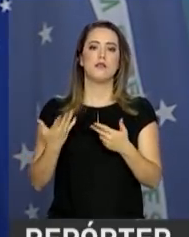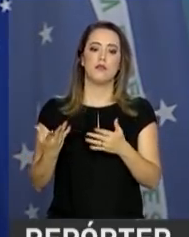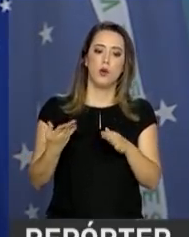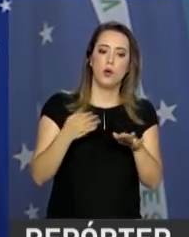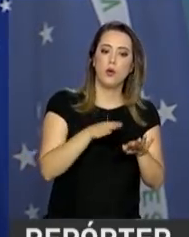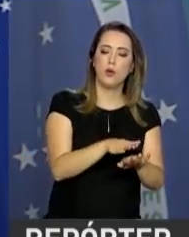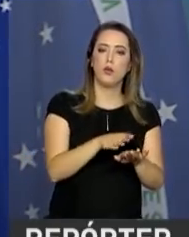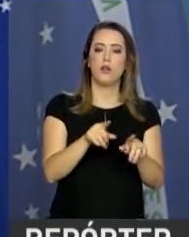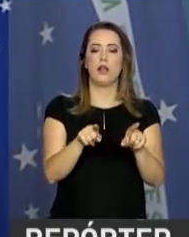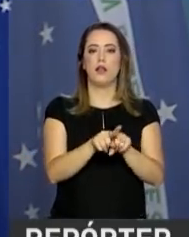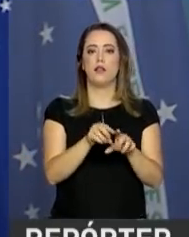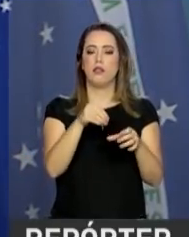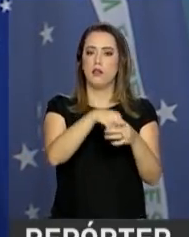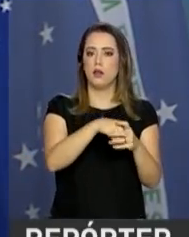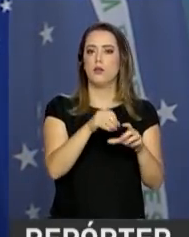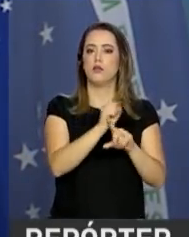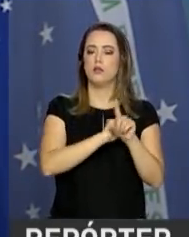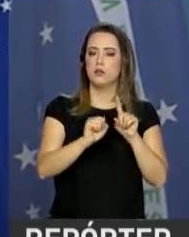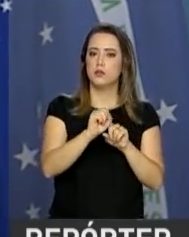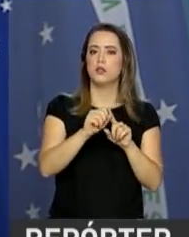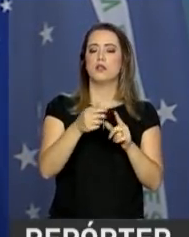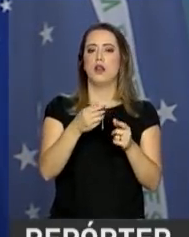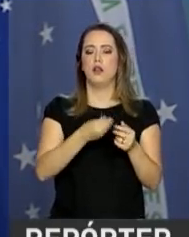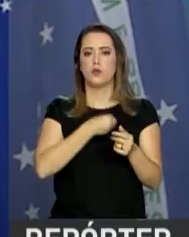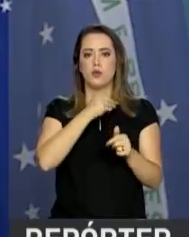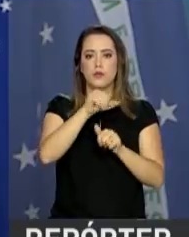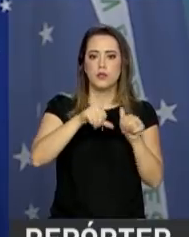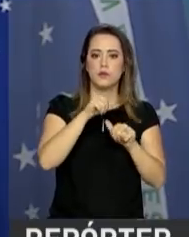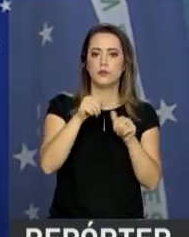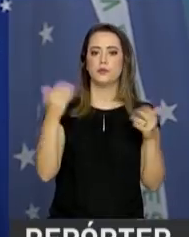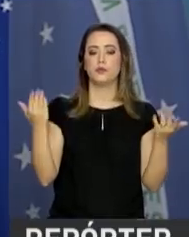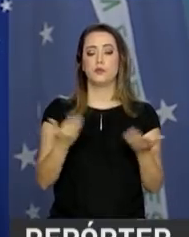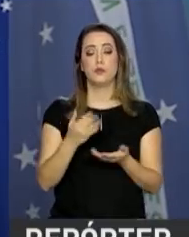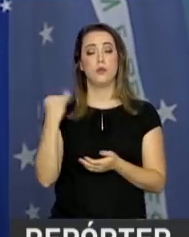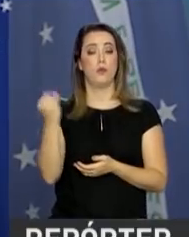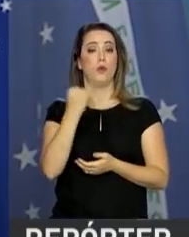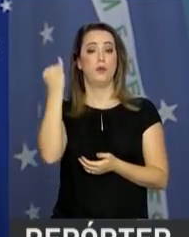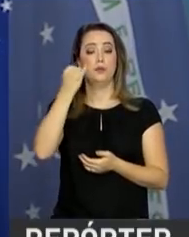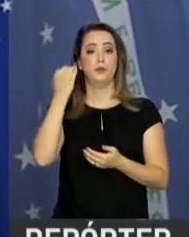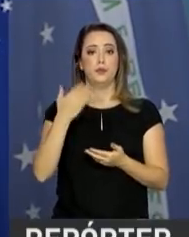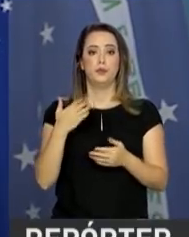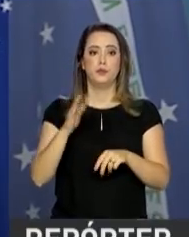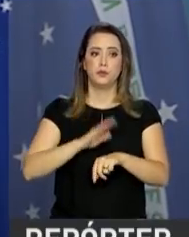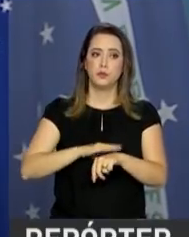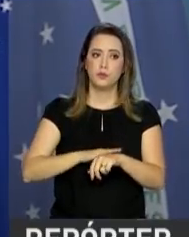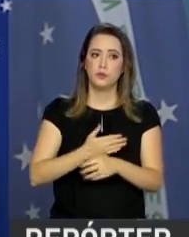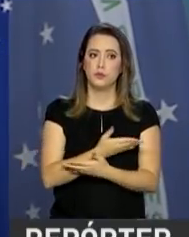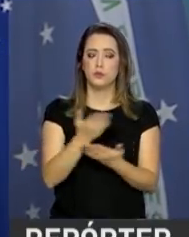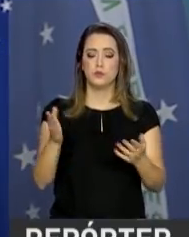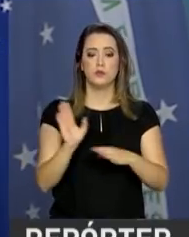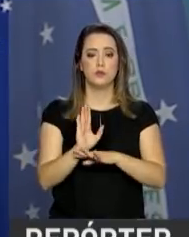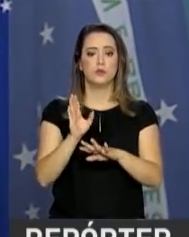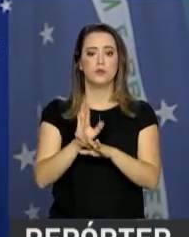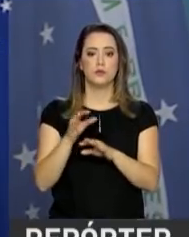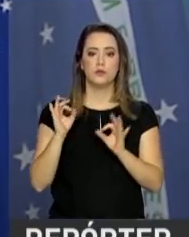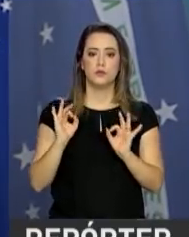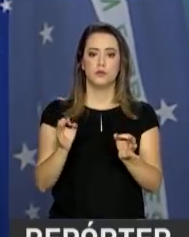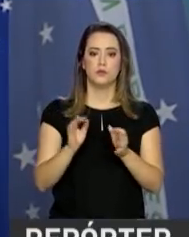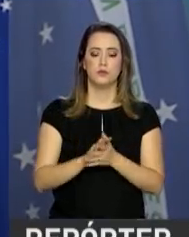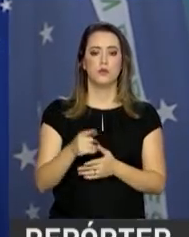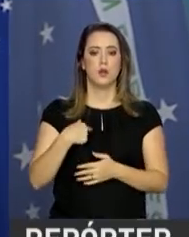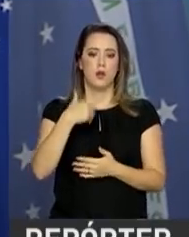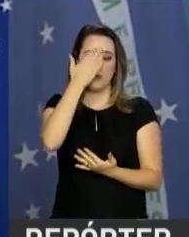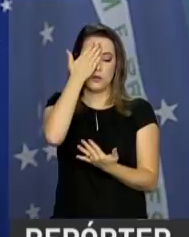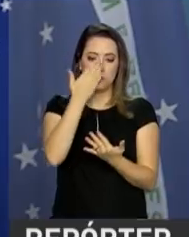não é a importância extraordinária do dia de hoje em que os senhores e as senhoras colabora enormemente para isso eu tenho absoluta